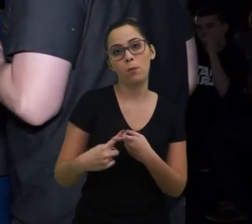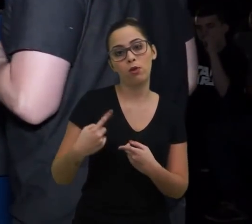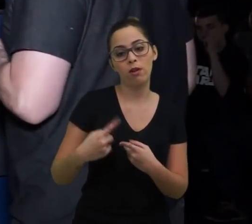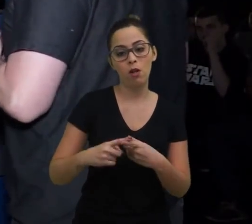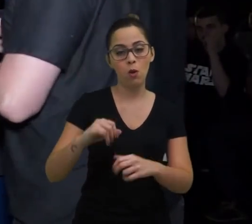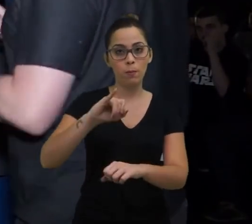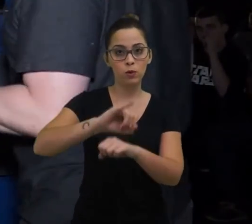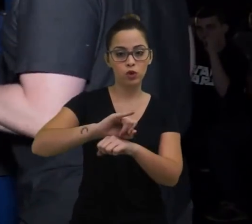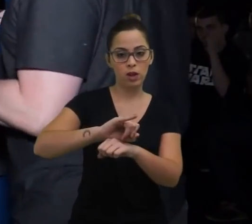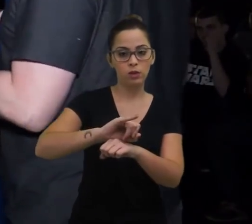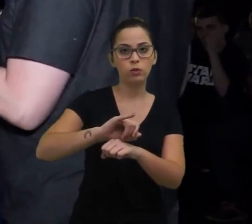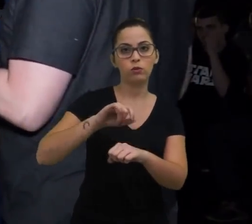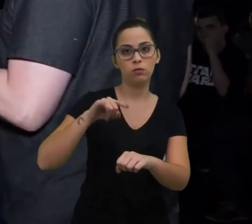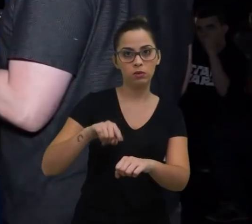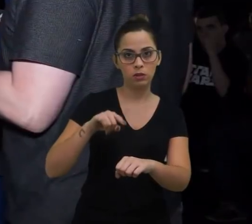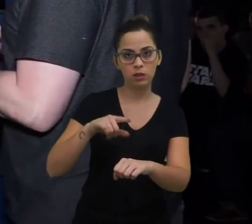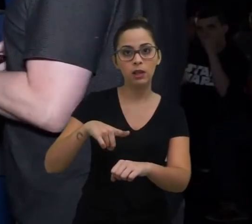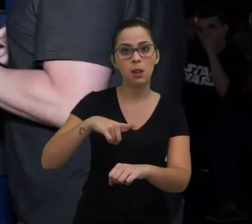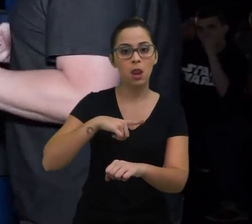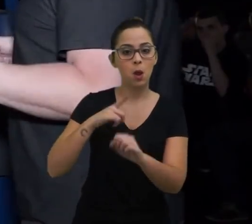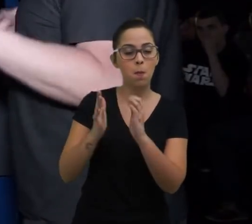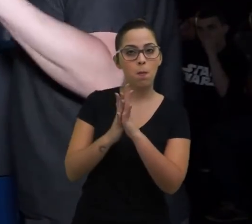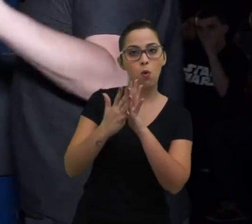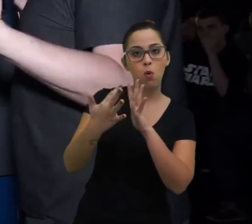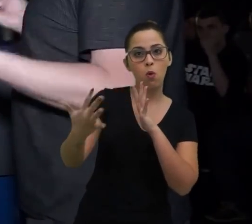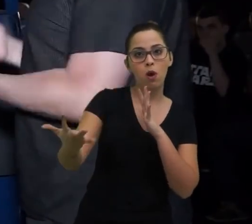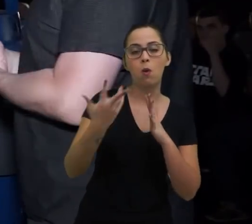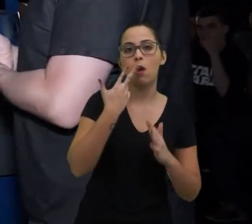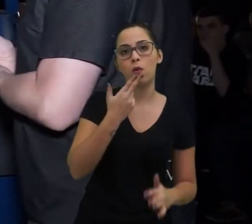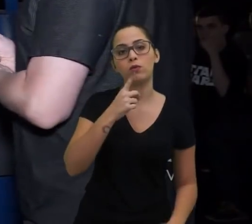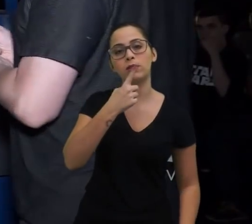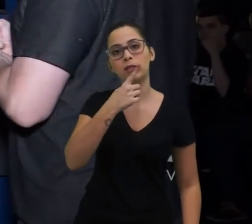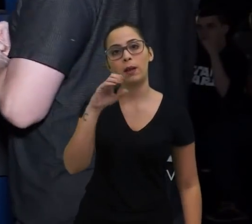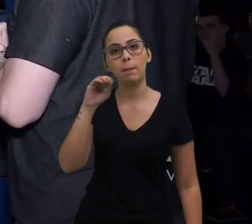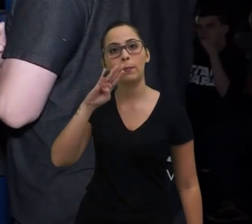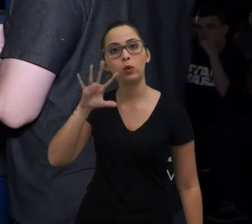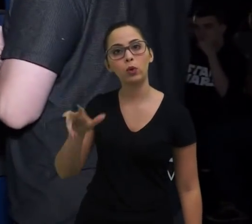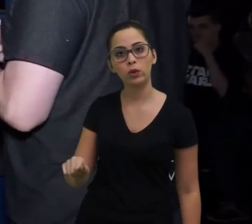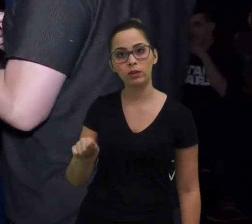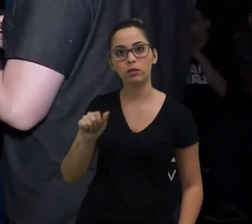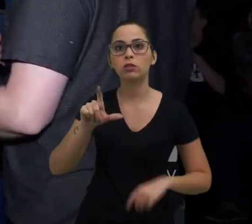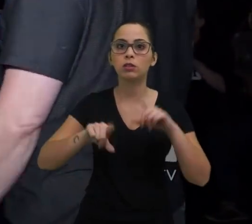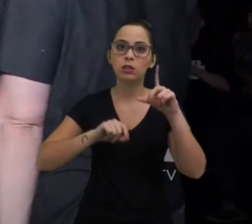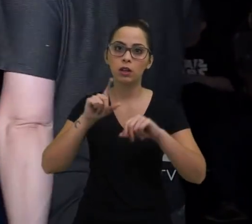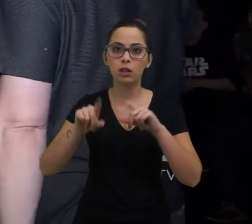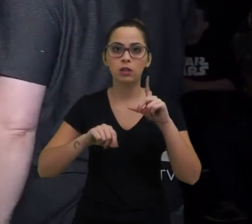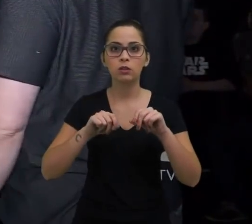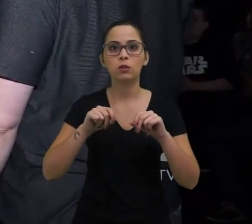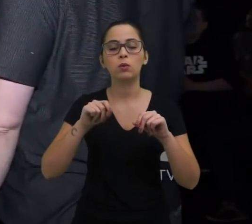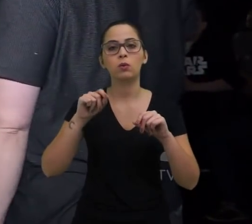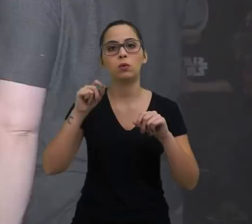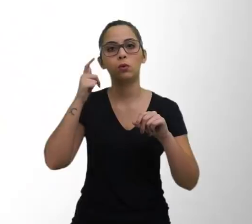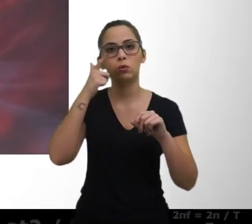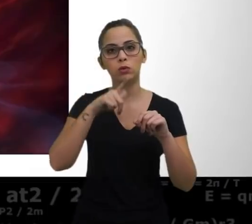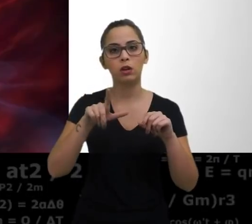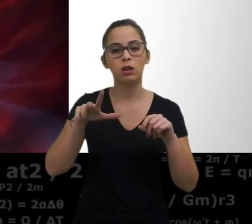para vocês antes. Então o rádio está explicado. Agora o problema é como é que tu tem tanta energia numa região tão pequena.